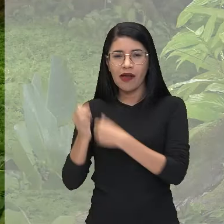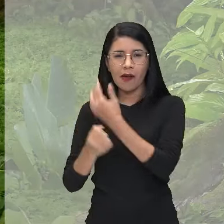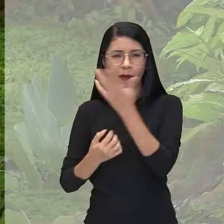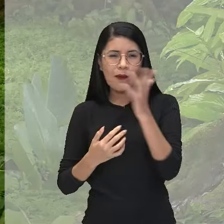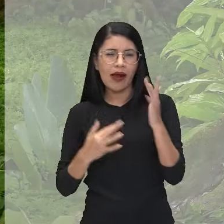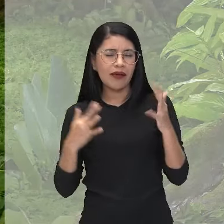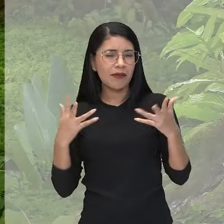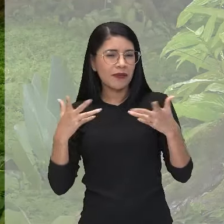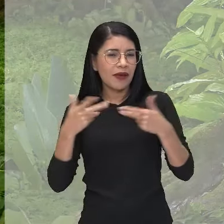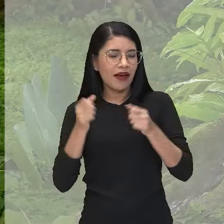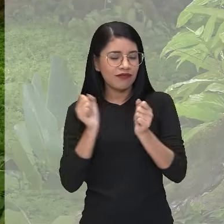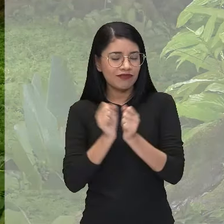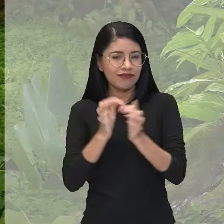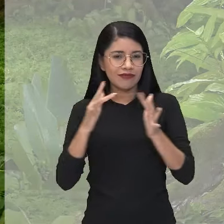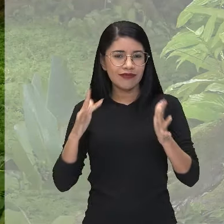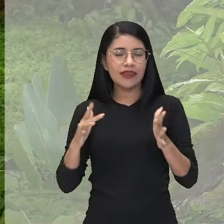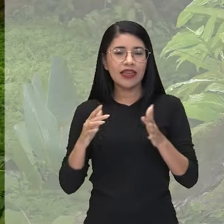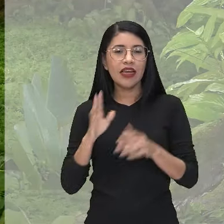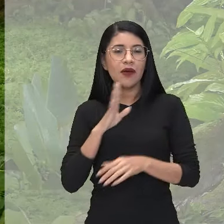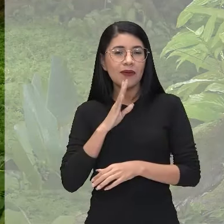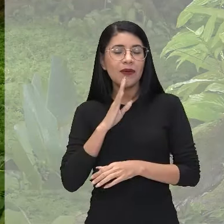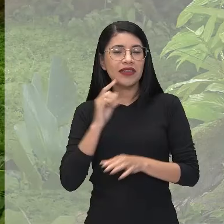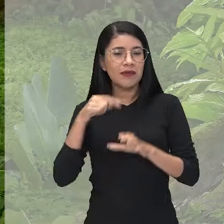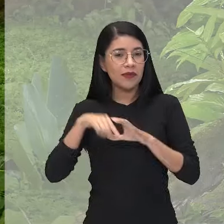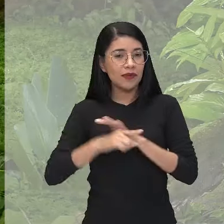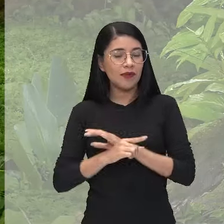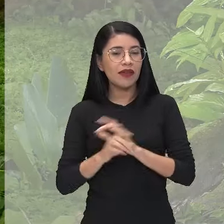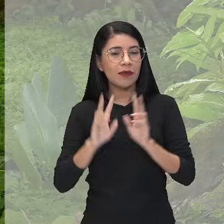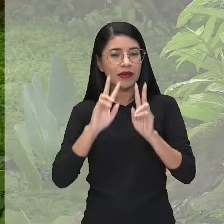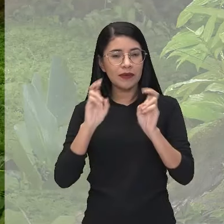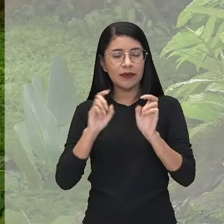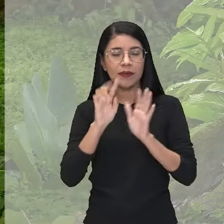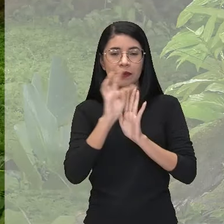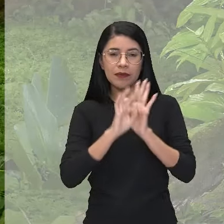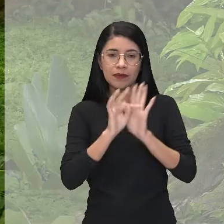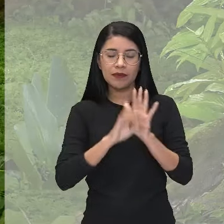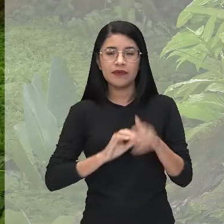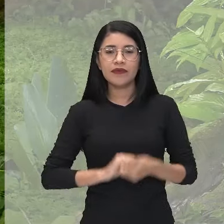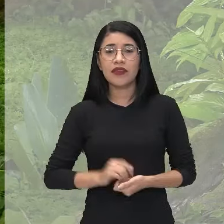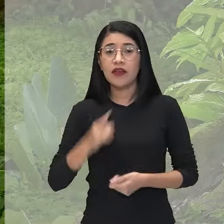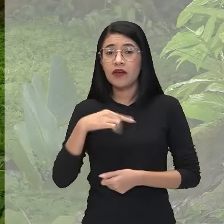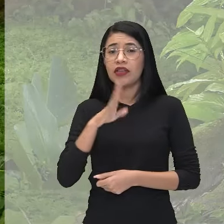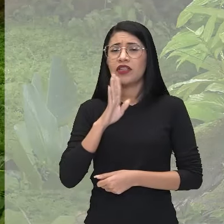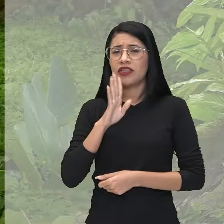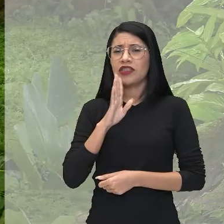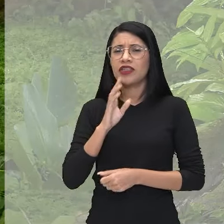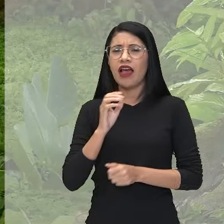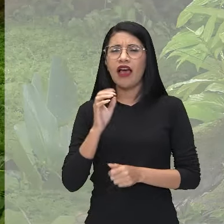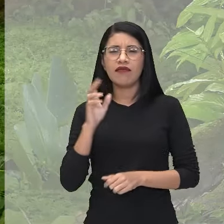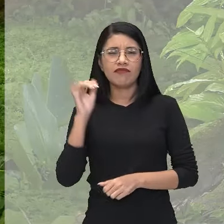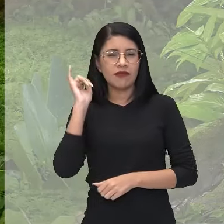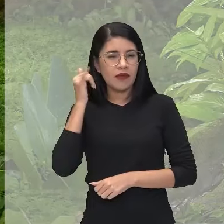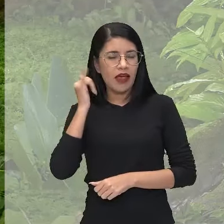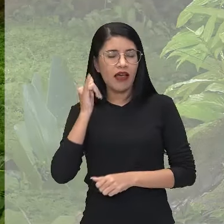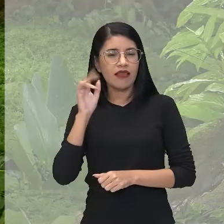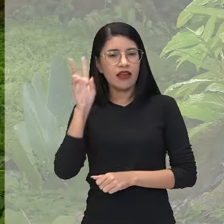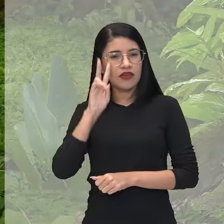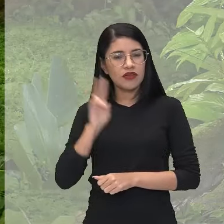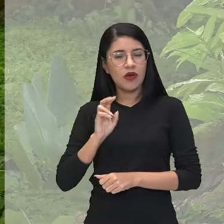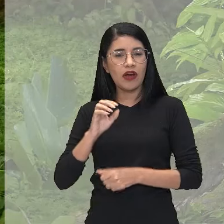floresta encantada, porque a gente vai já conhecer um pouquinho desse texto. Quem aí já ouviu falar na história, né? Do sapo